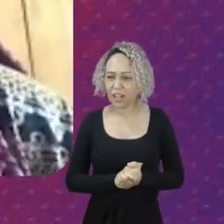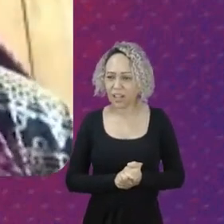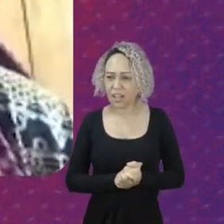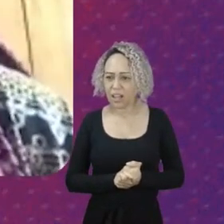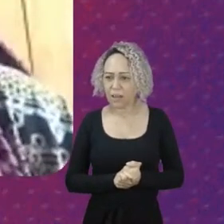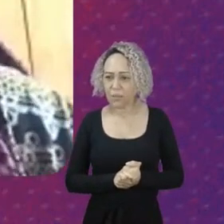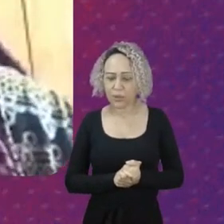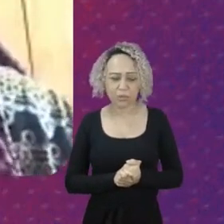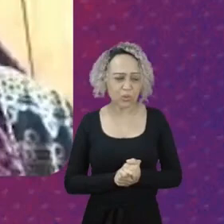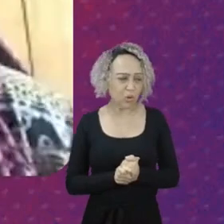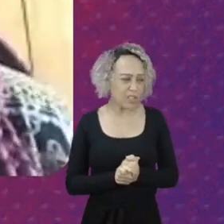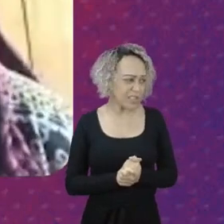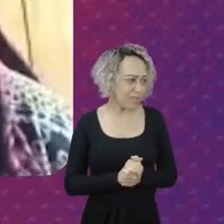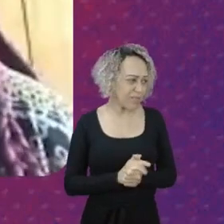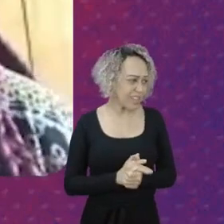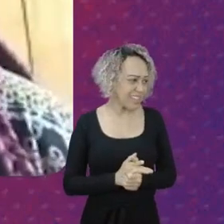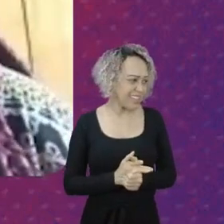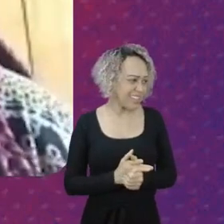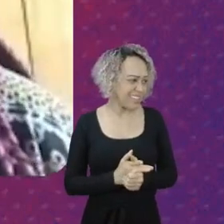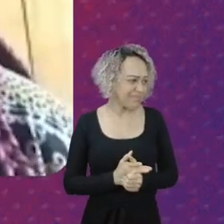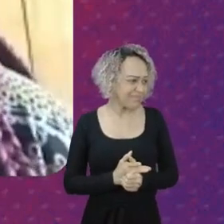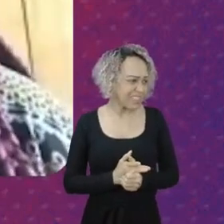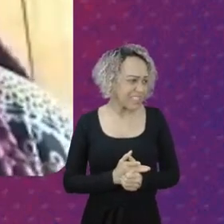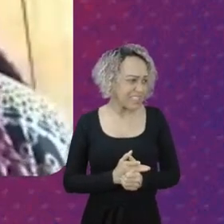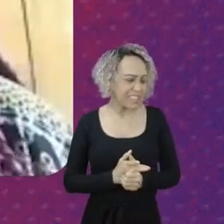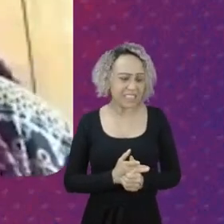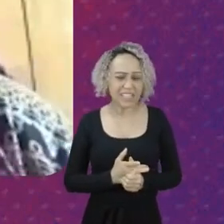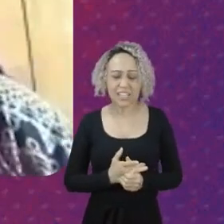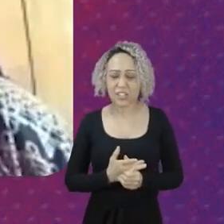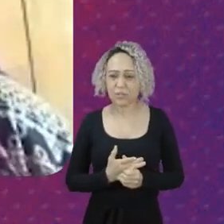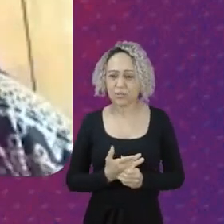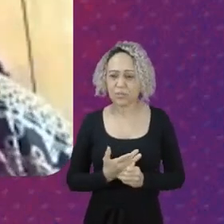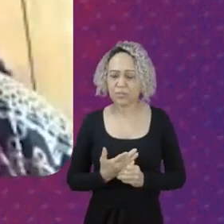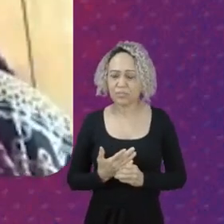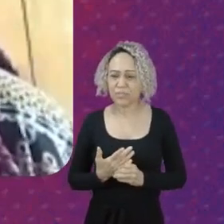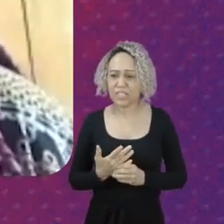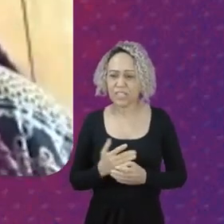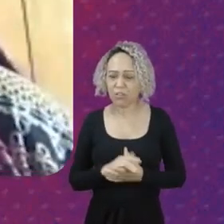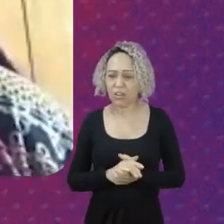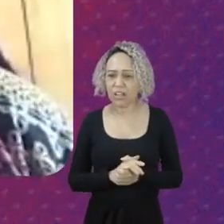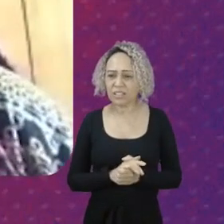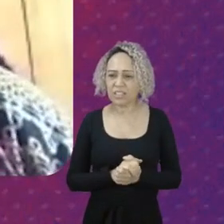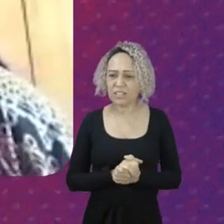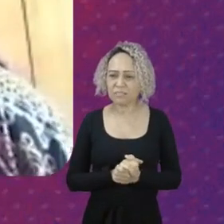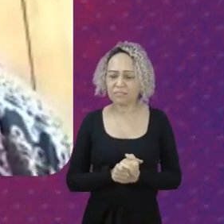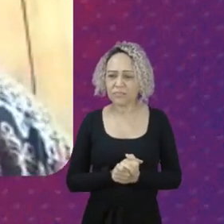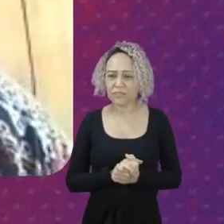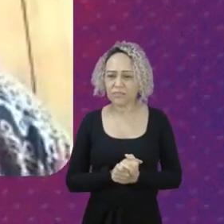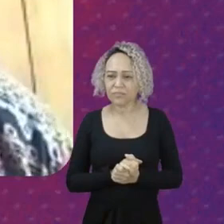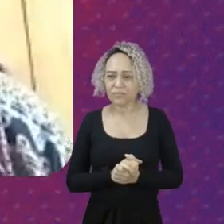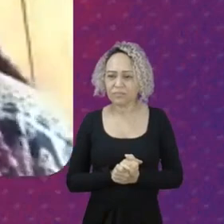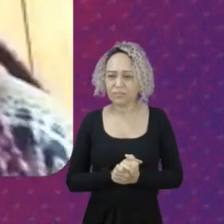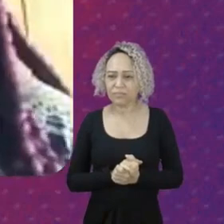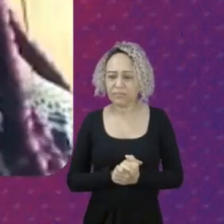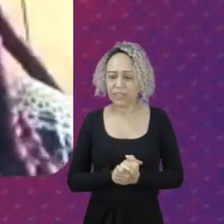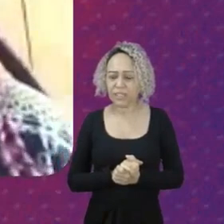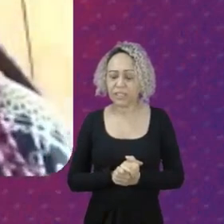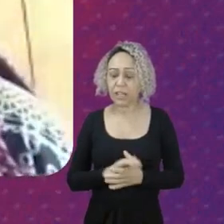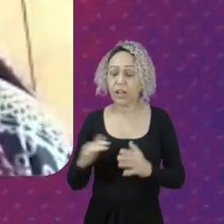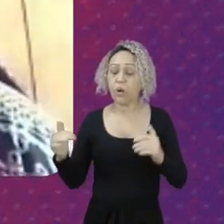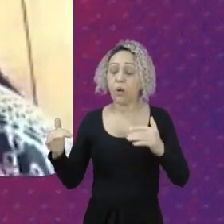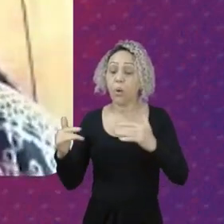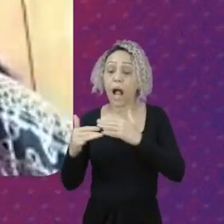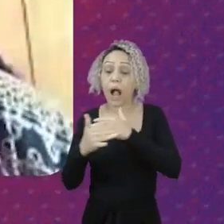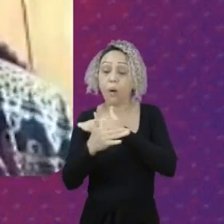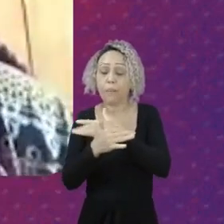a construir equipamentos públicos e organizar a